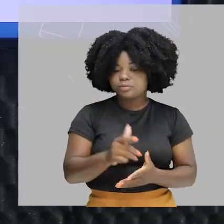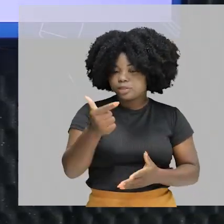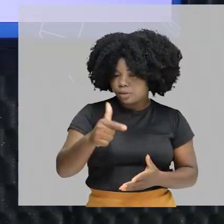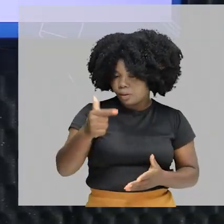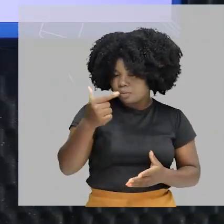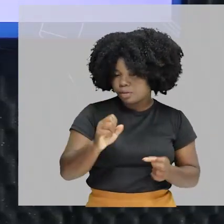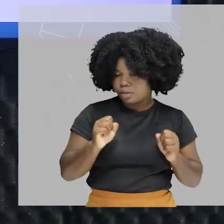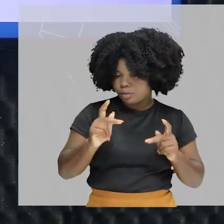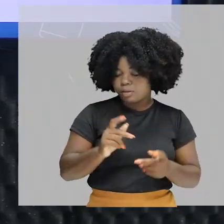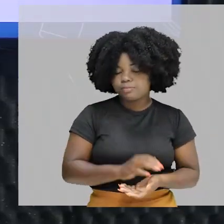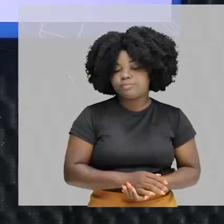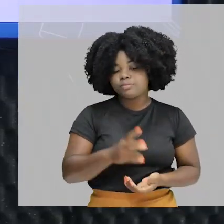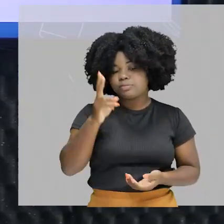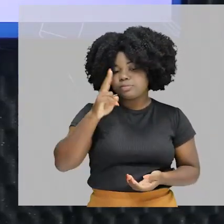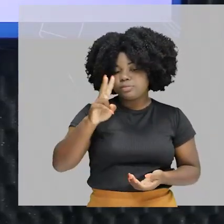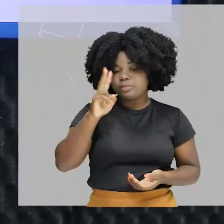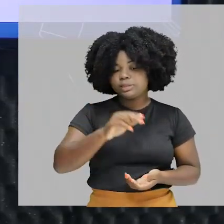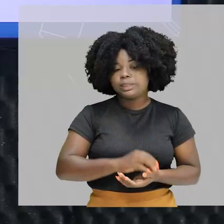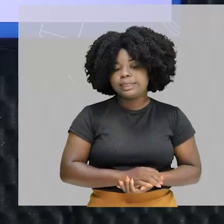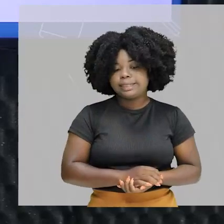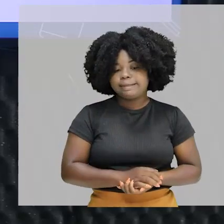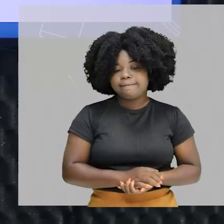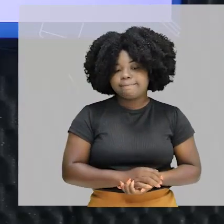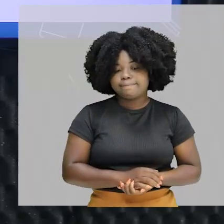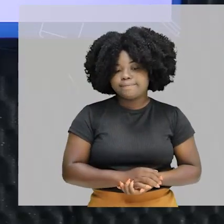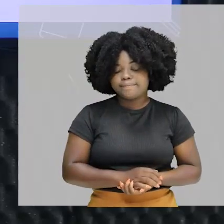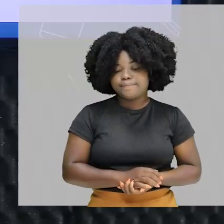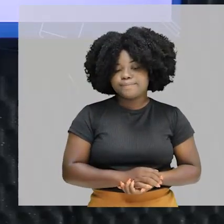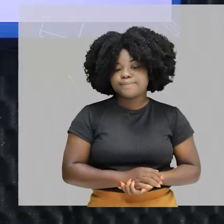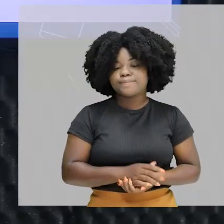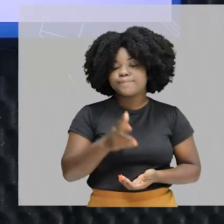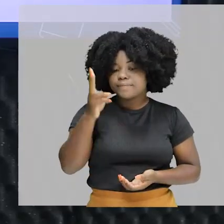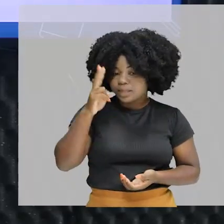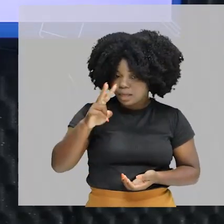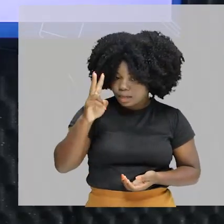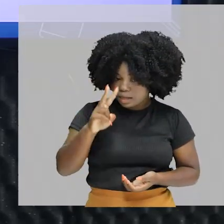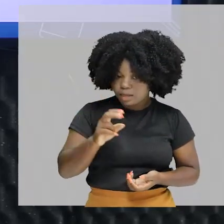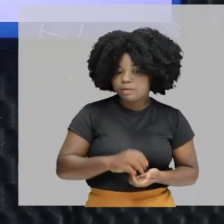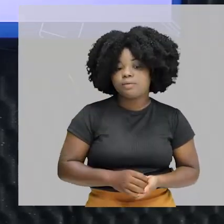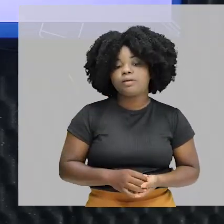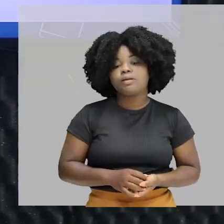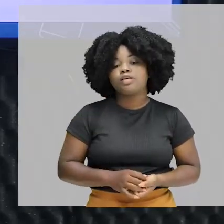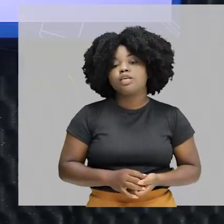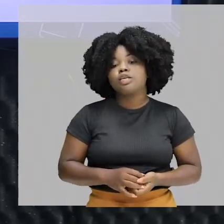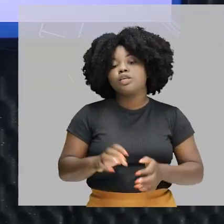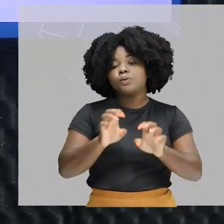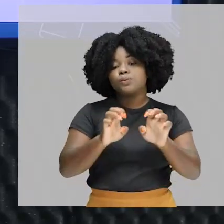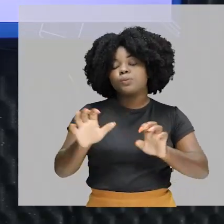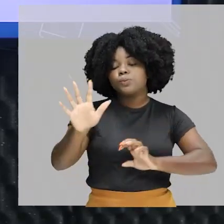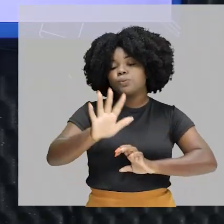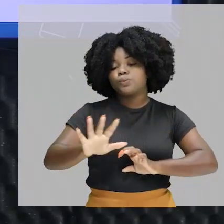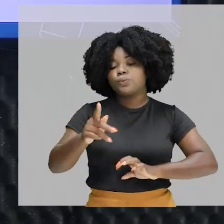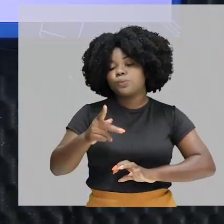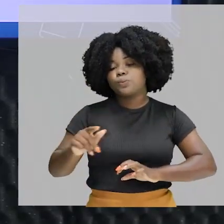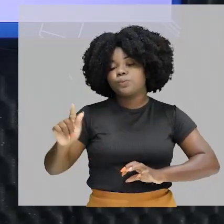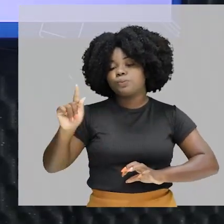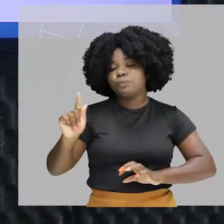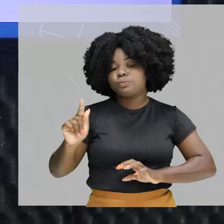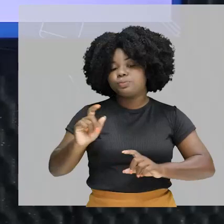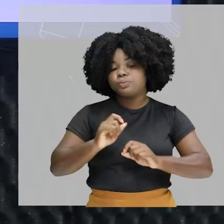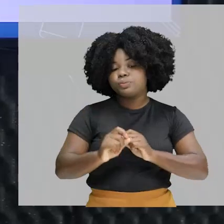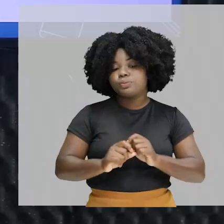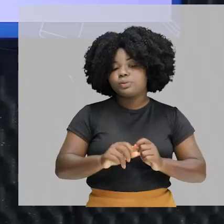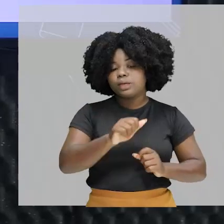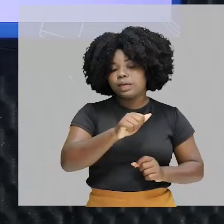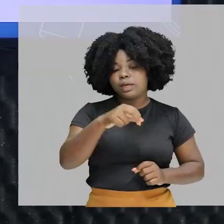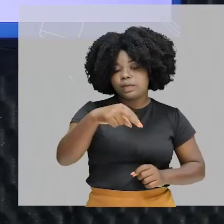repetindo. Lembra disso que eu já disse para você? Lembra que eu já disse para você o termo geral da PG. Como é mesmo?